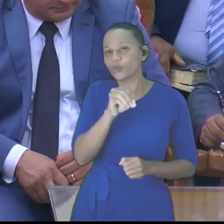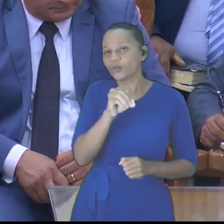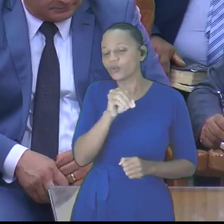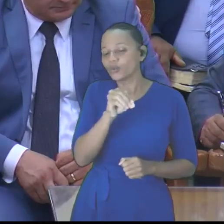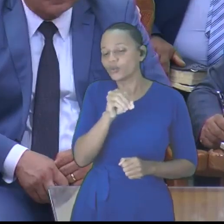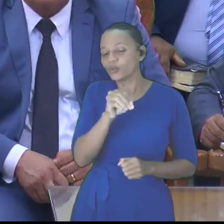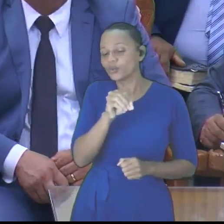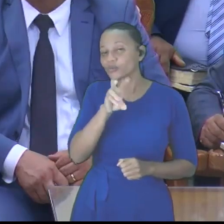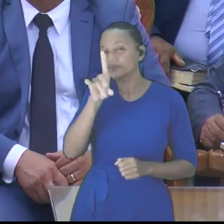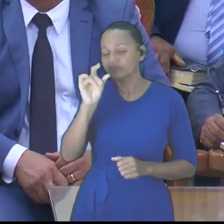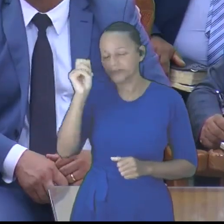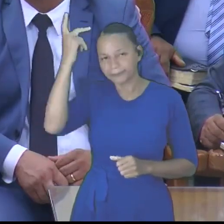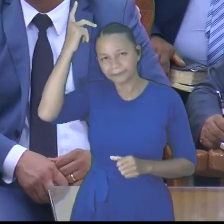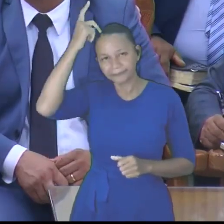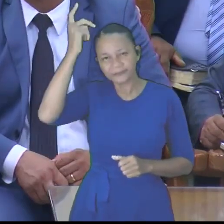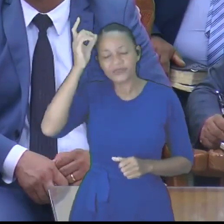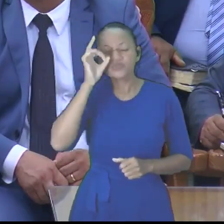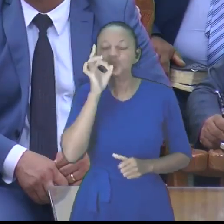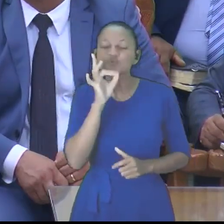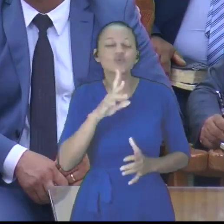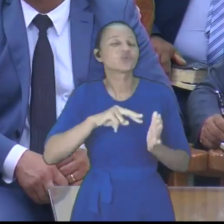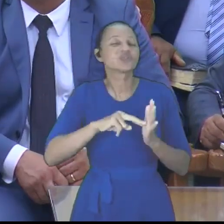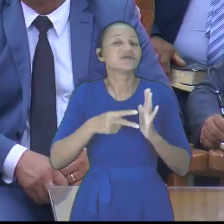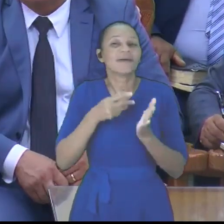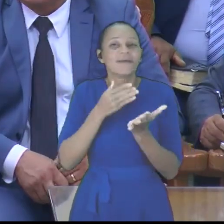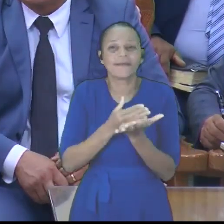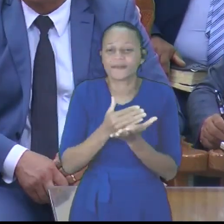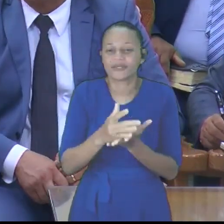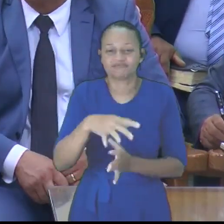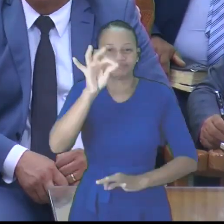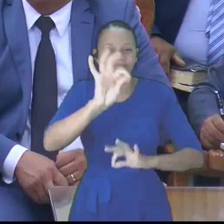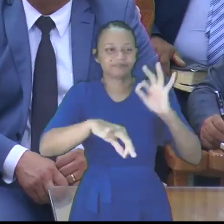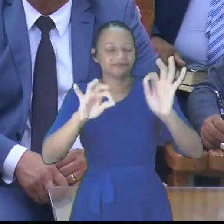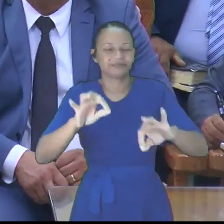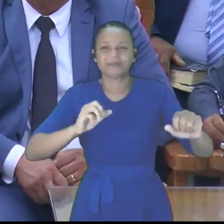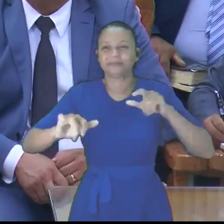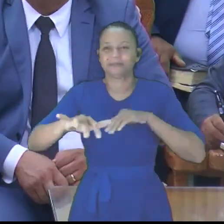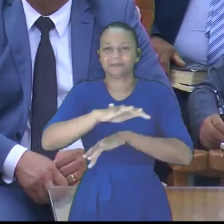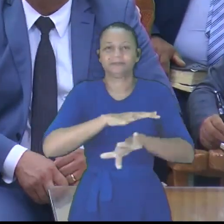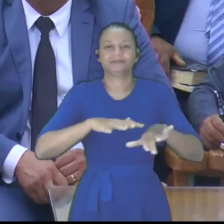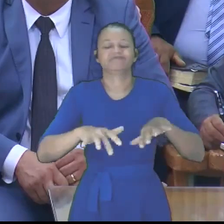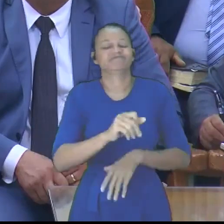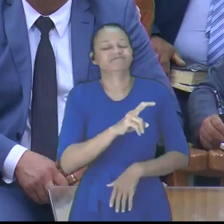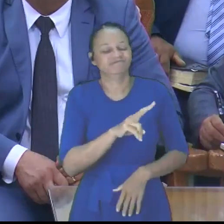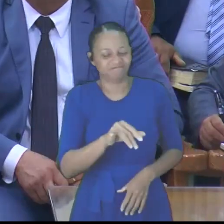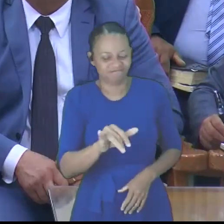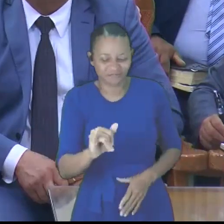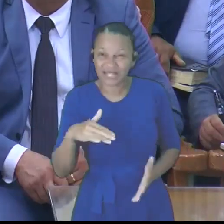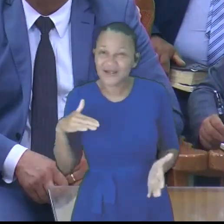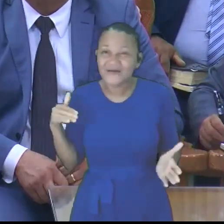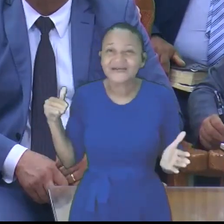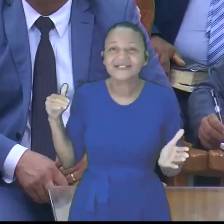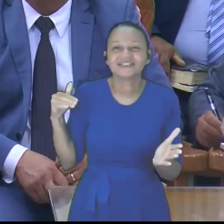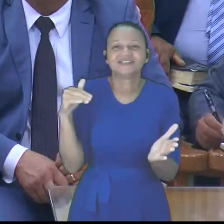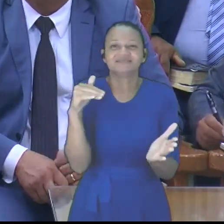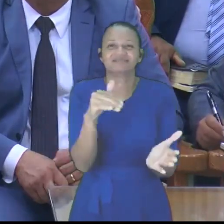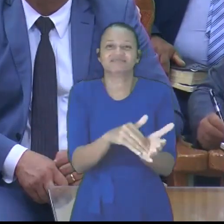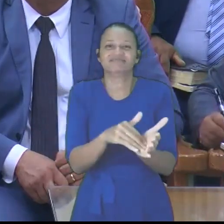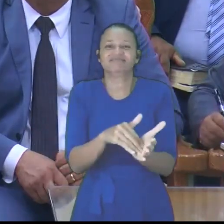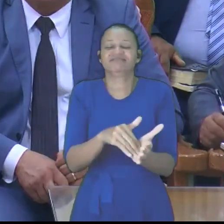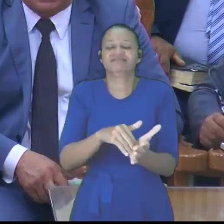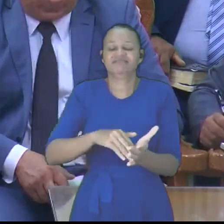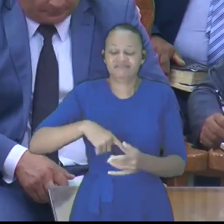Quer dizer que o dia de Pentecostes foi somente o começo. E ele vai ser derramado até que venha